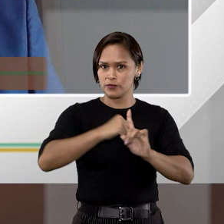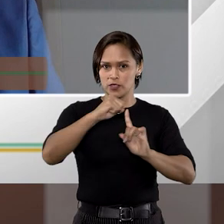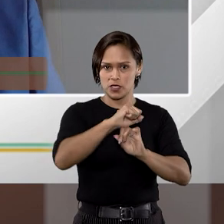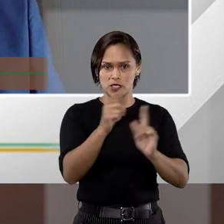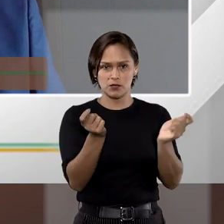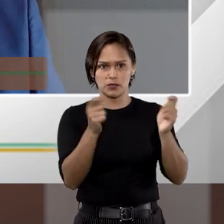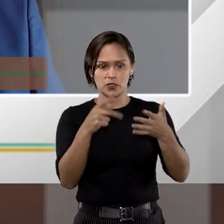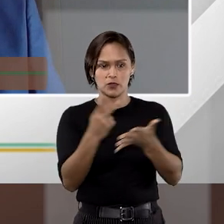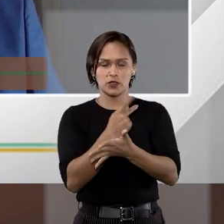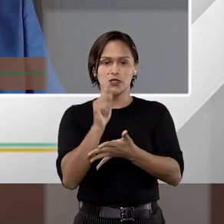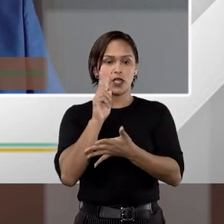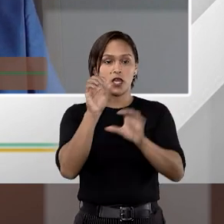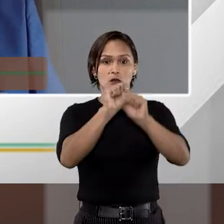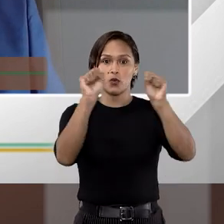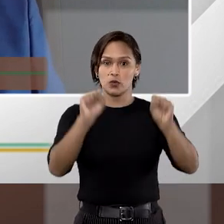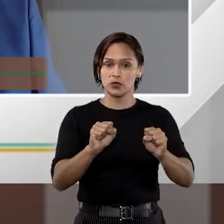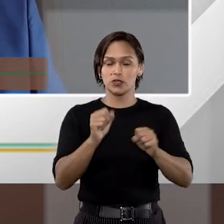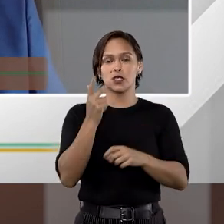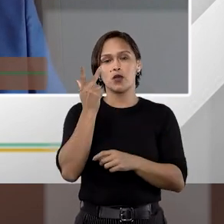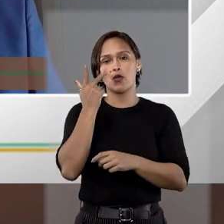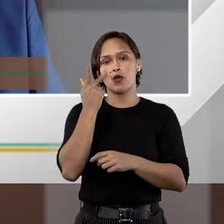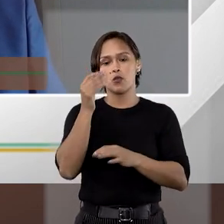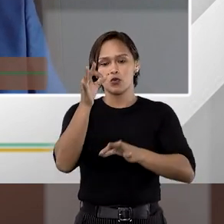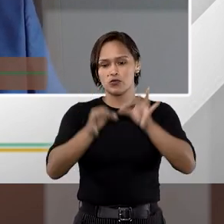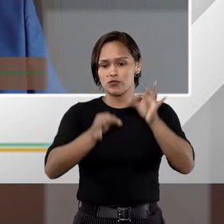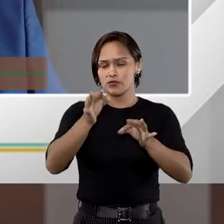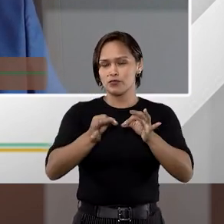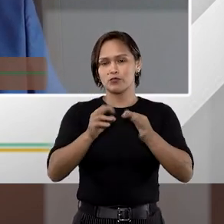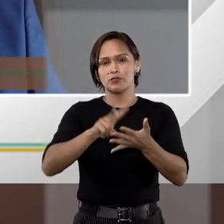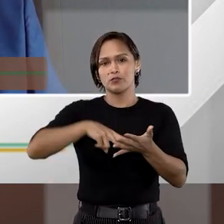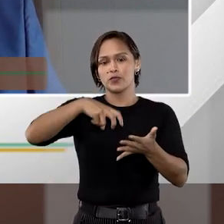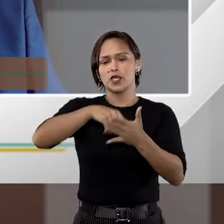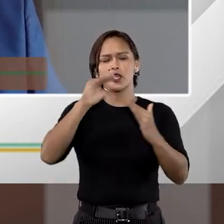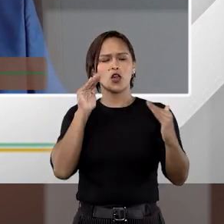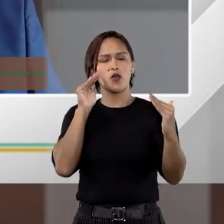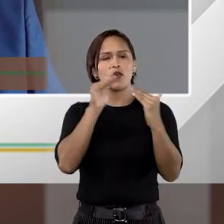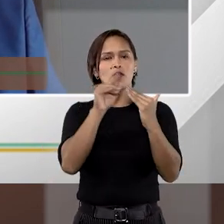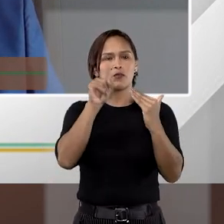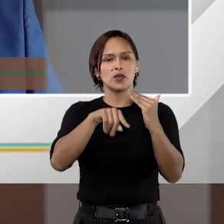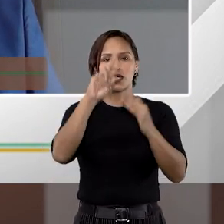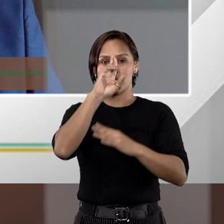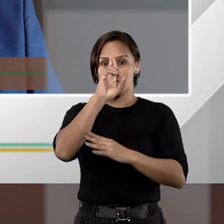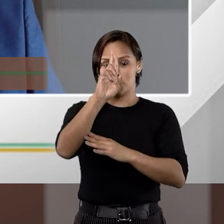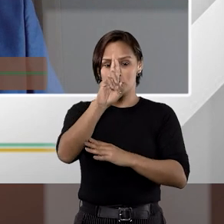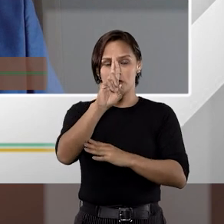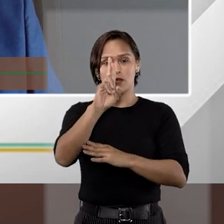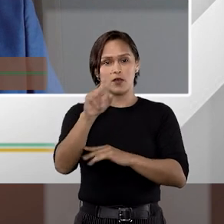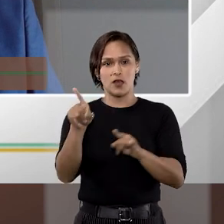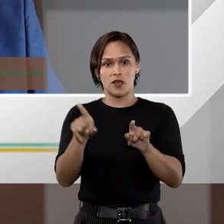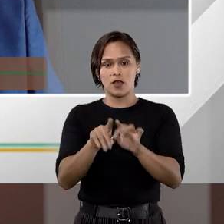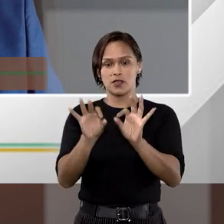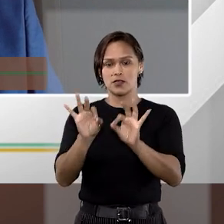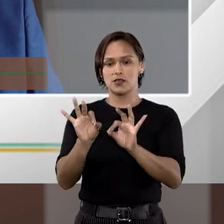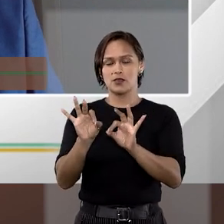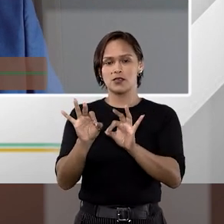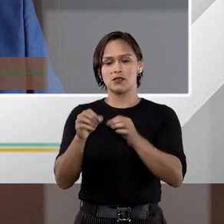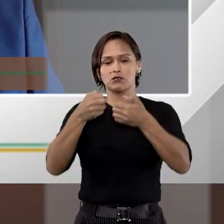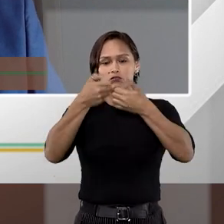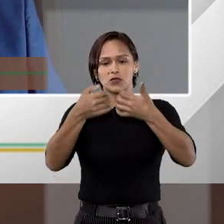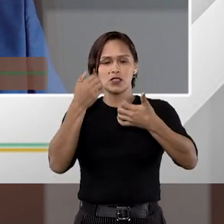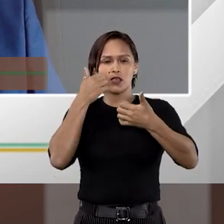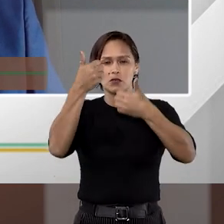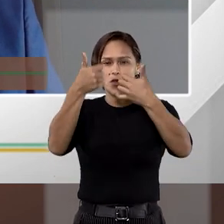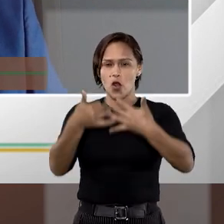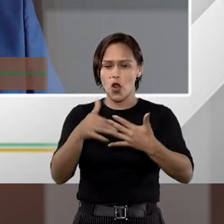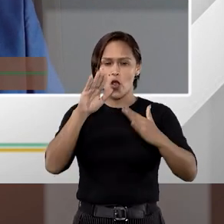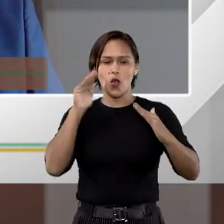social enquanto o sistema comum de jurisdição penal objetiva a responsabilização e se